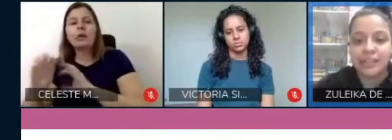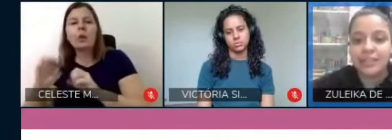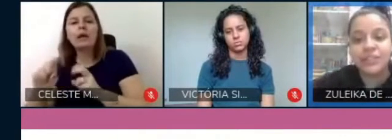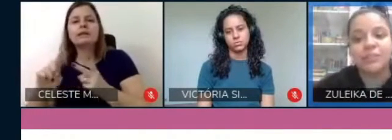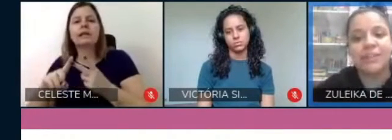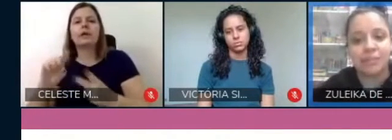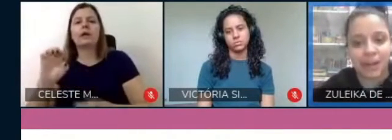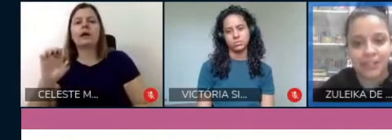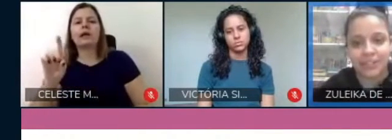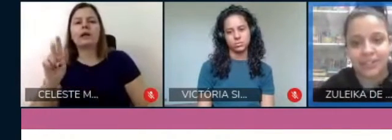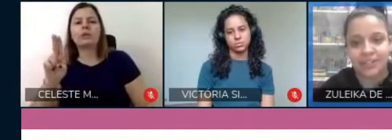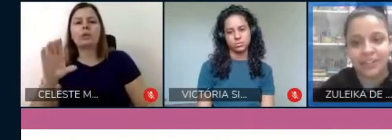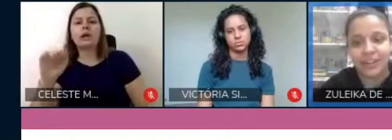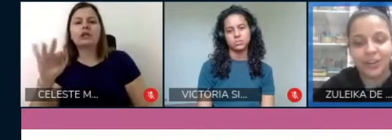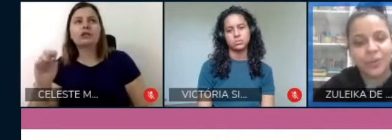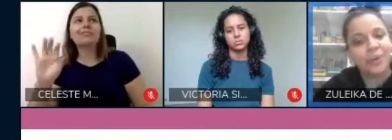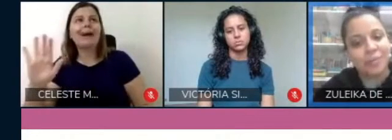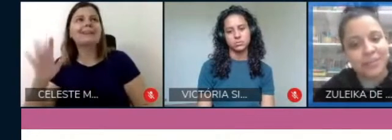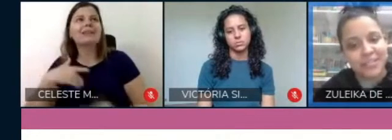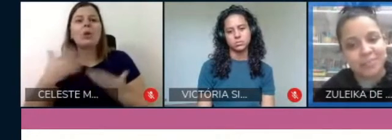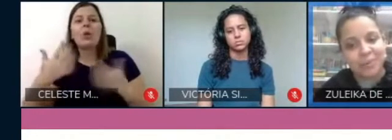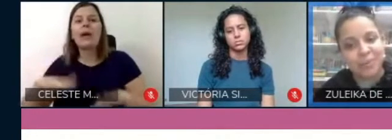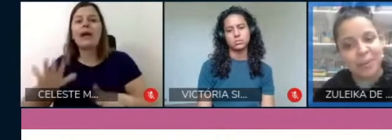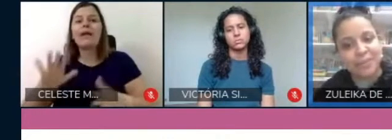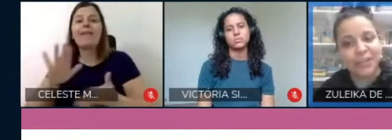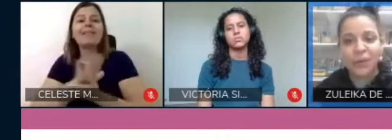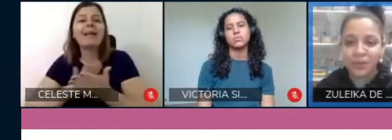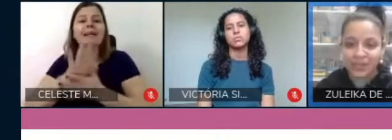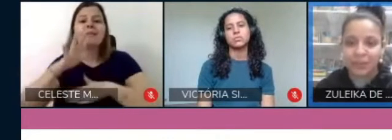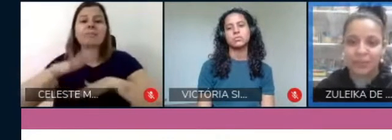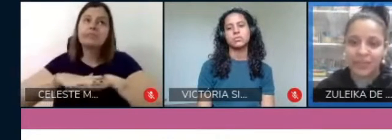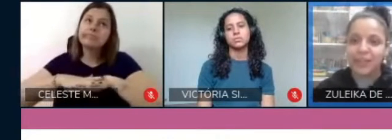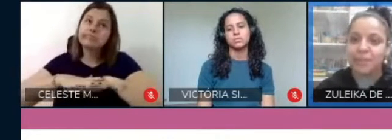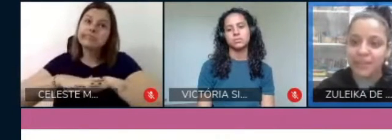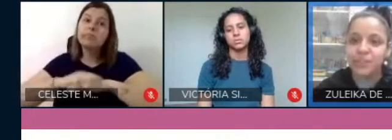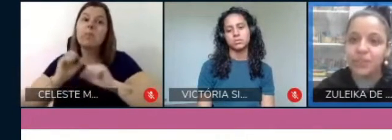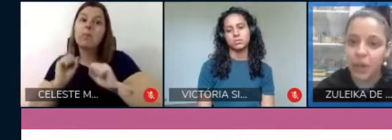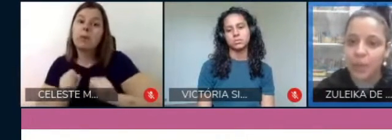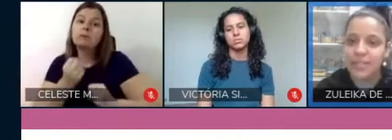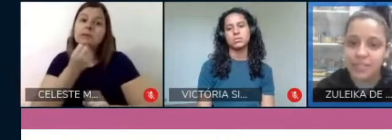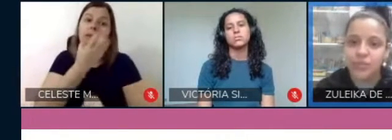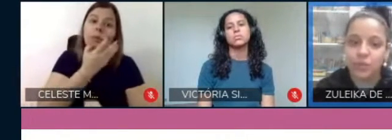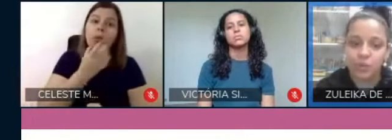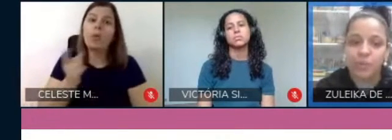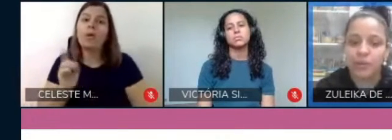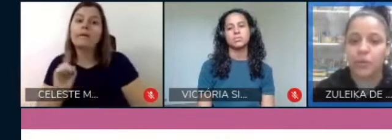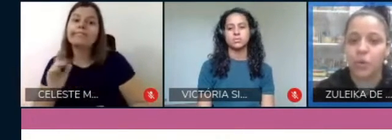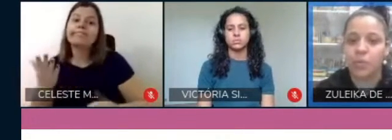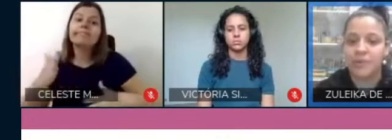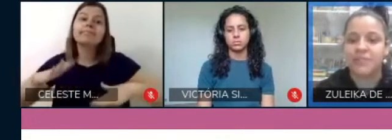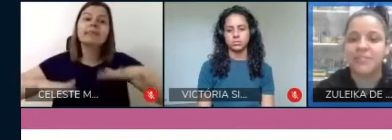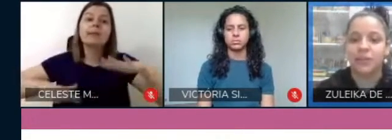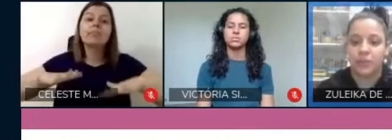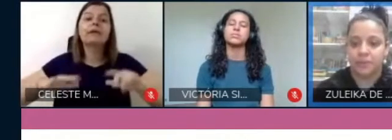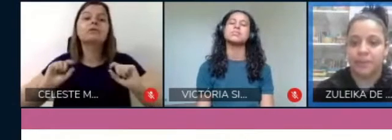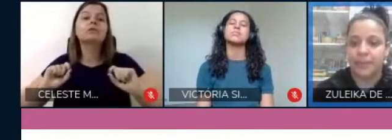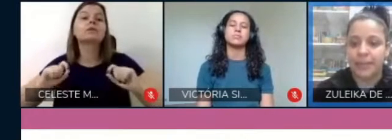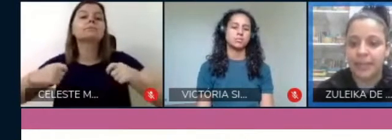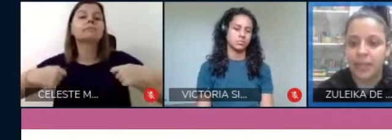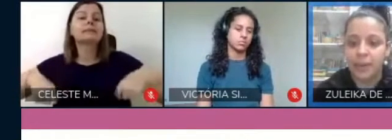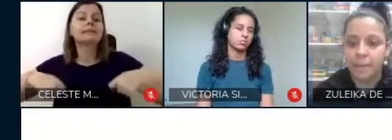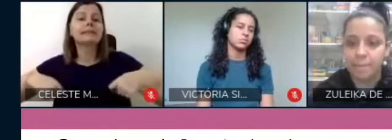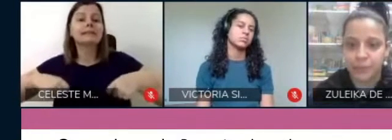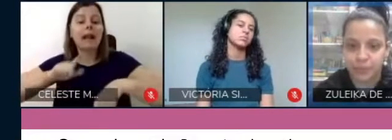eu não quero nada de matemática. O que pode ser bom para mim ou não, né? Depende do que eu preciso no momento como